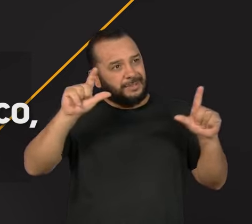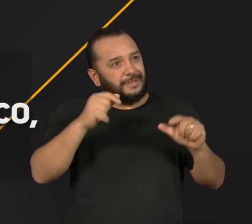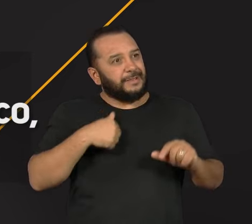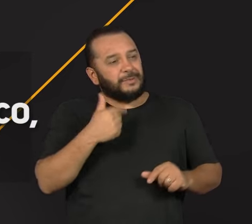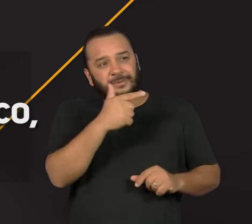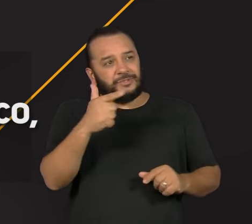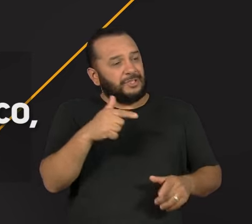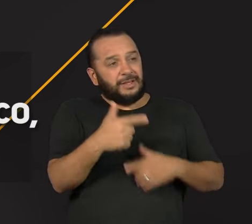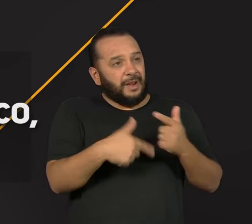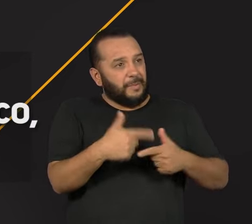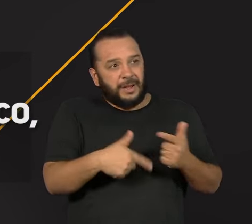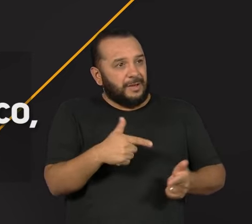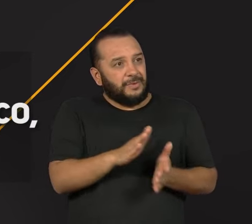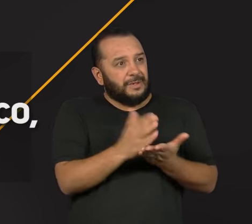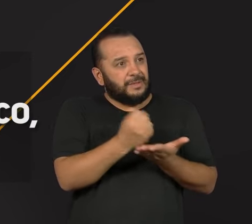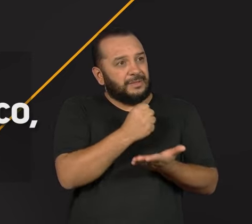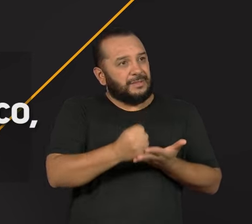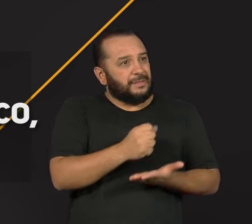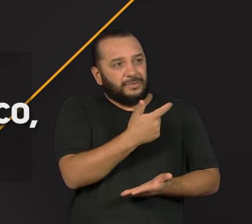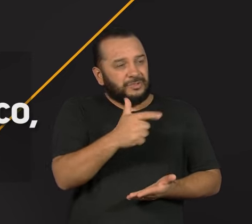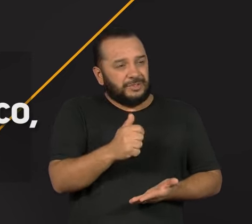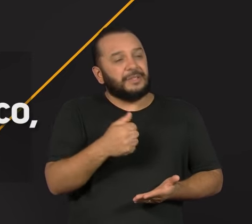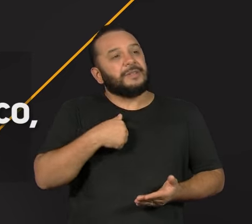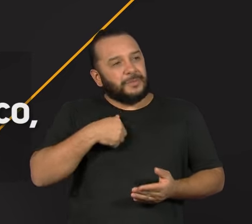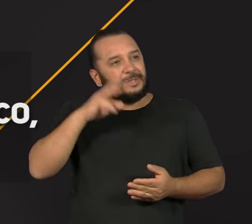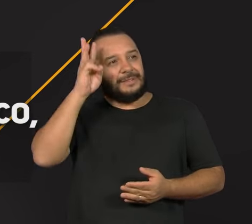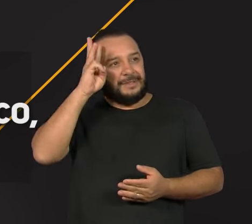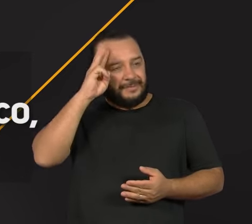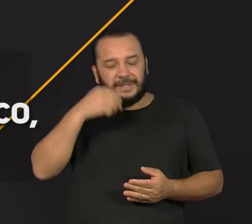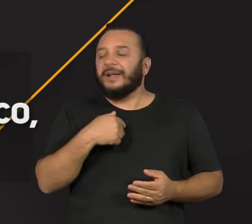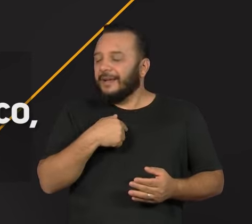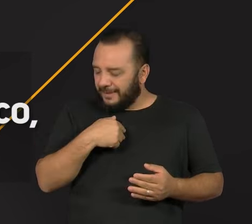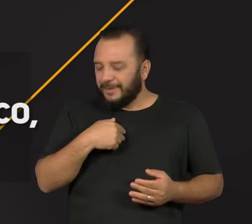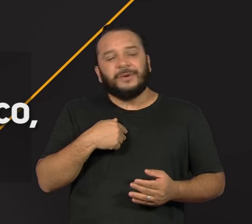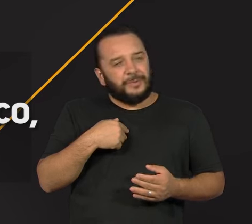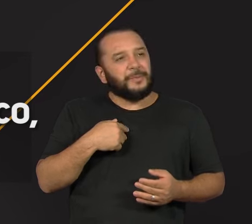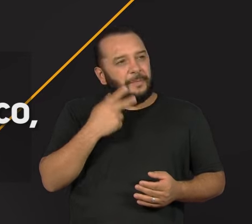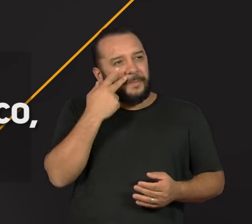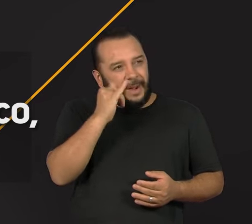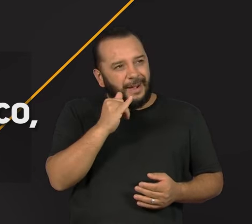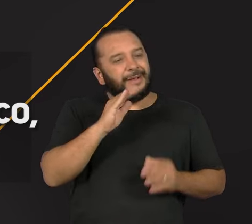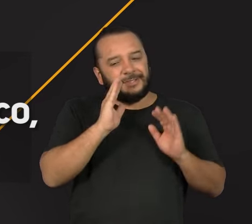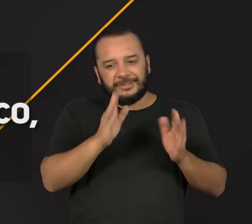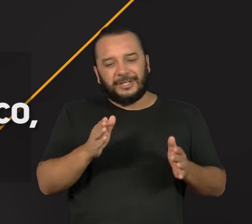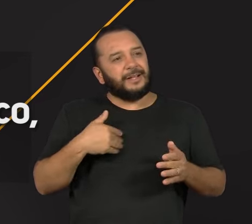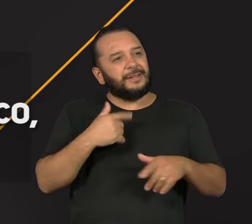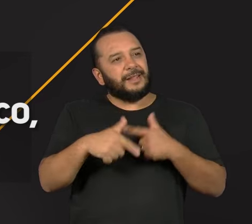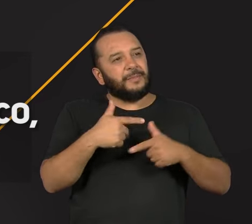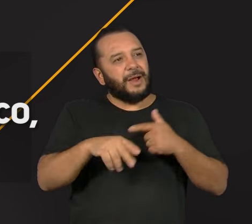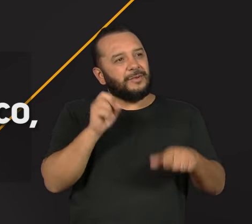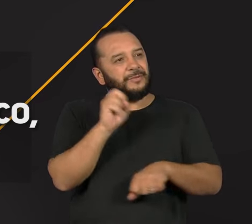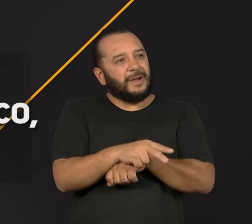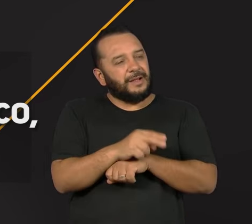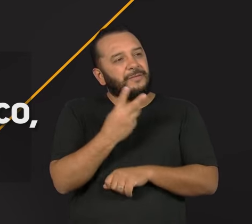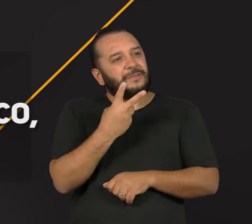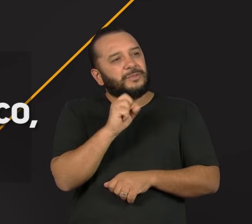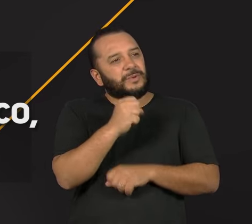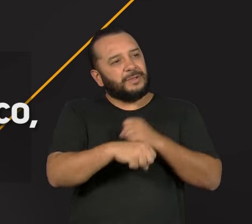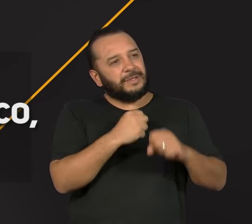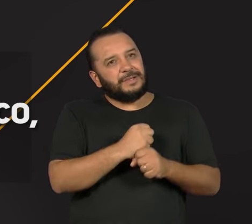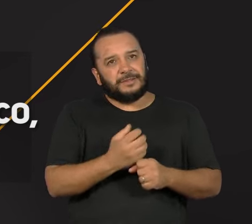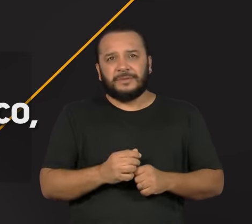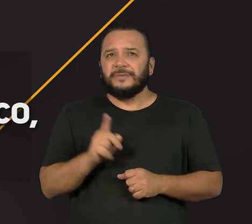fixo. Terça-feira eu já era pai, fiquei no emprego 28 anos, mudou a minha vida. Com quais artistas você teve a oportunidade